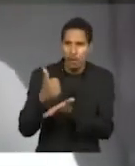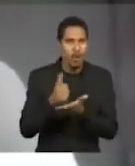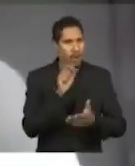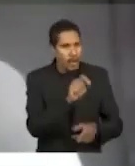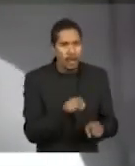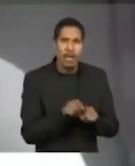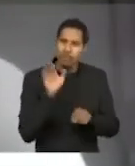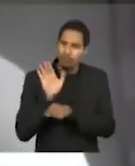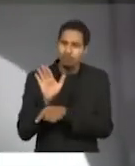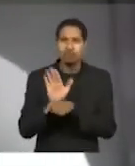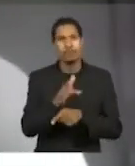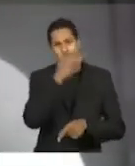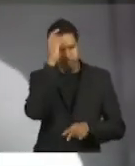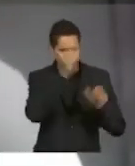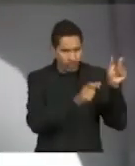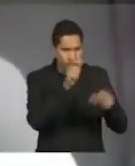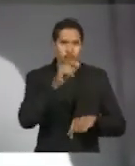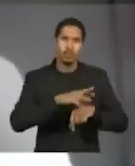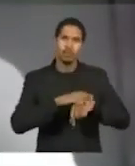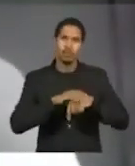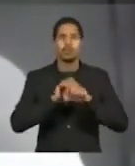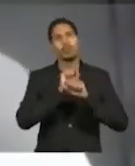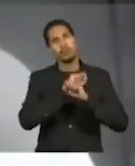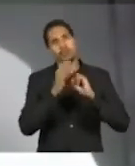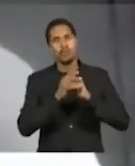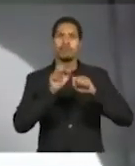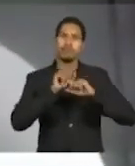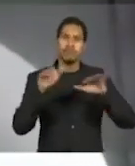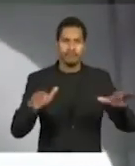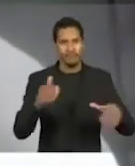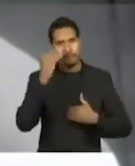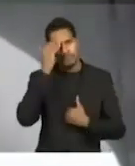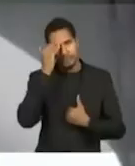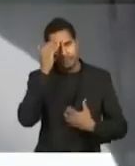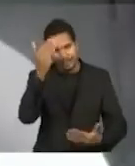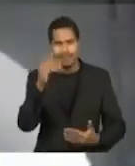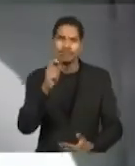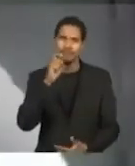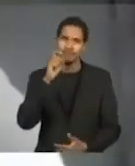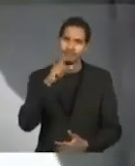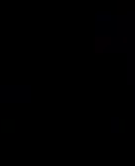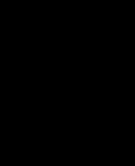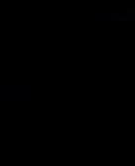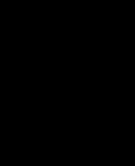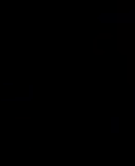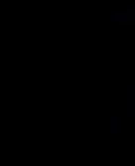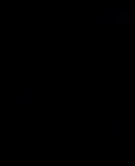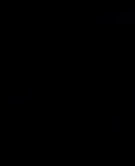doentes com a pandemia do coronavírus. Muito obrigado, senhora presidente, pela oportunidade da palavra.